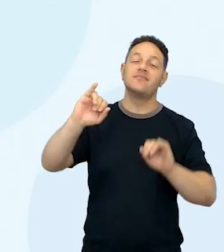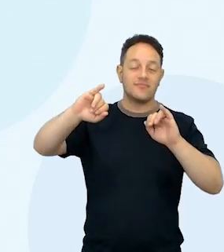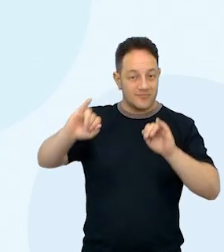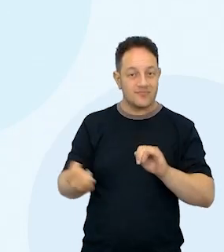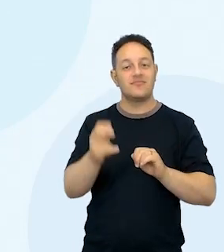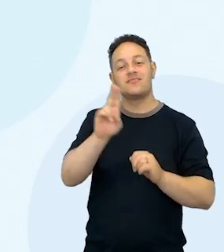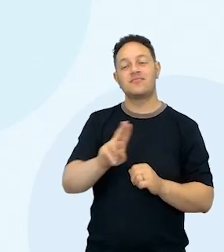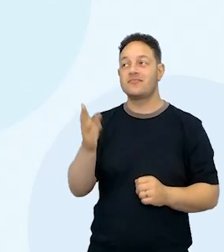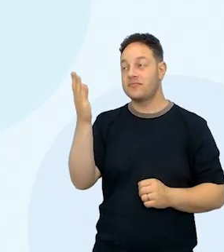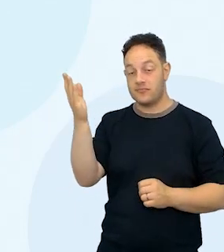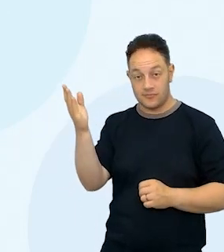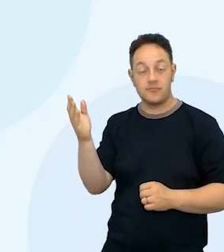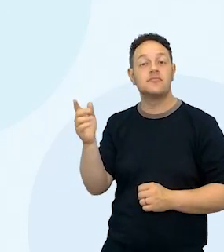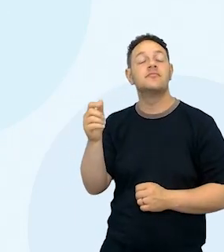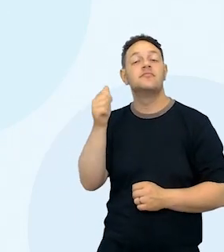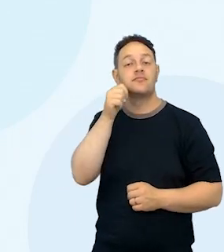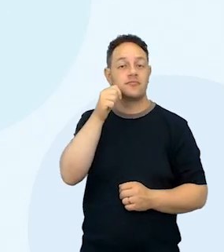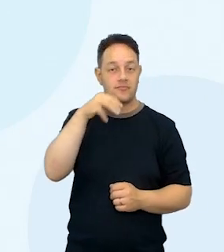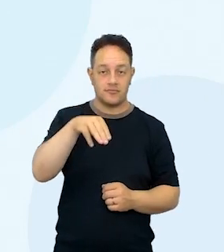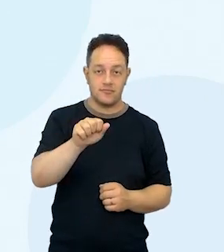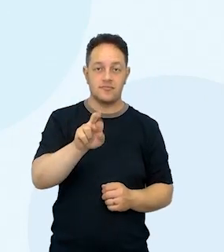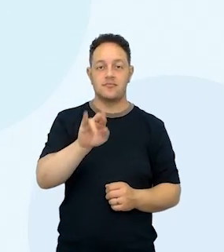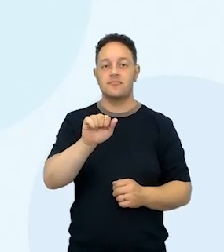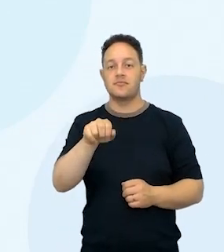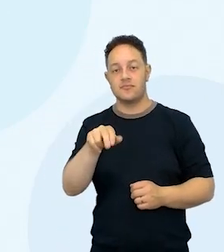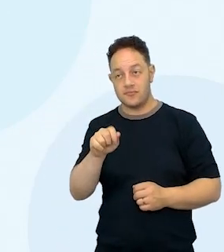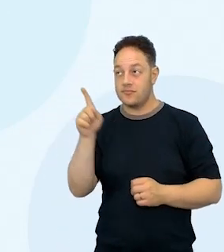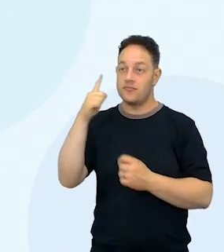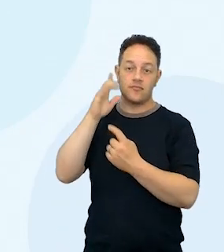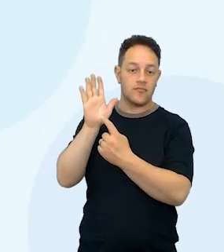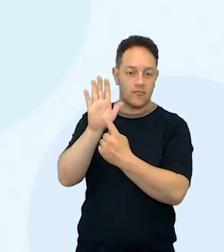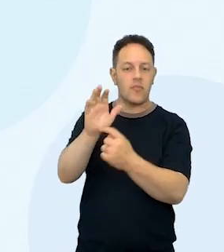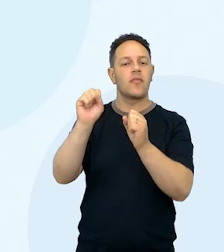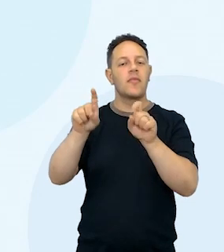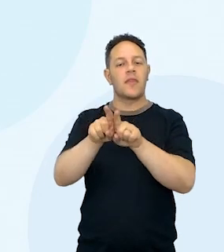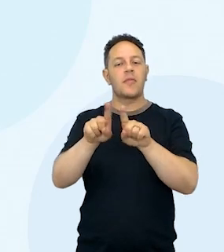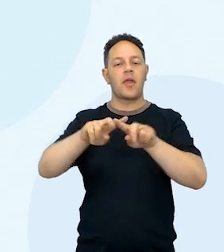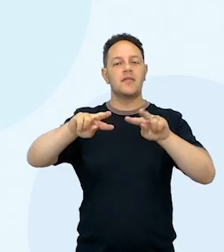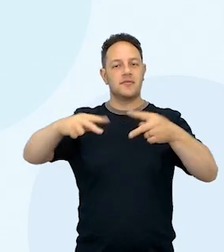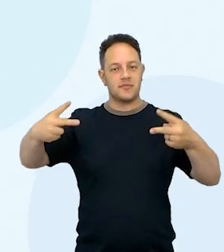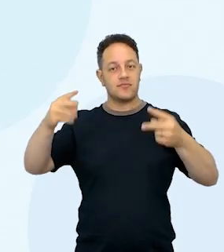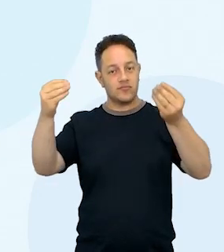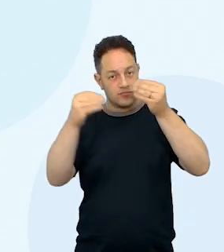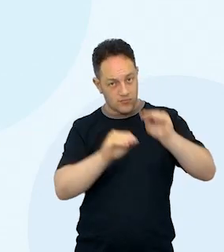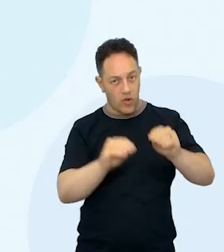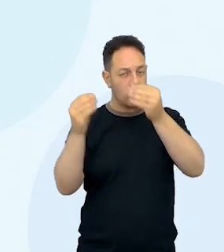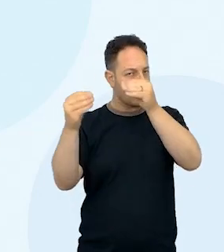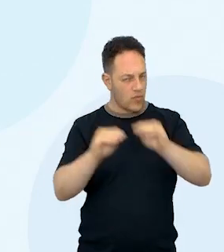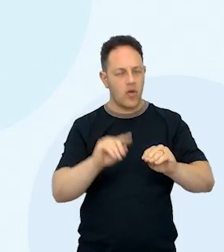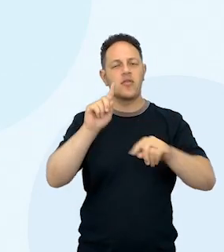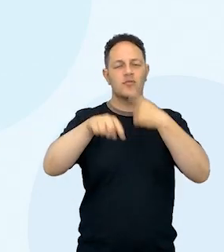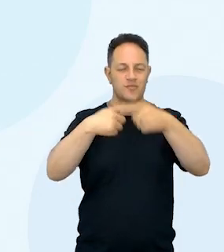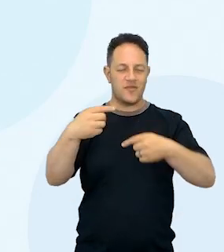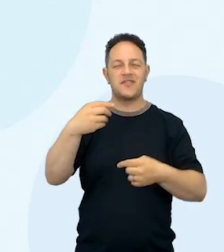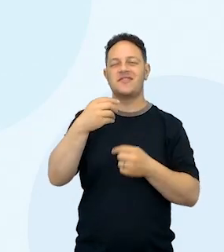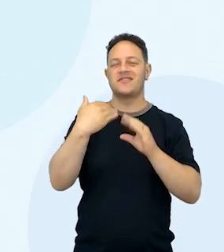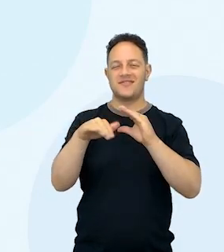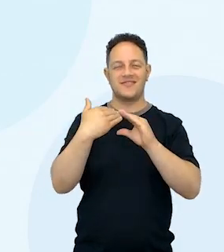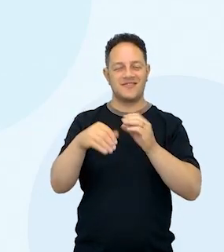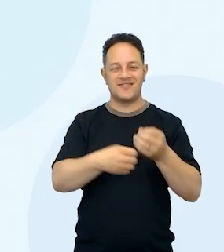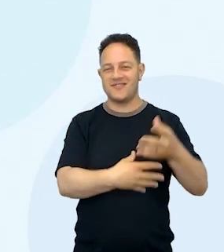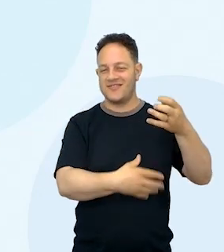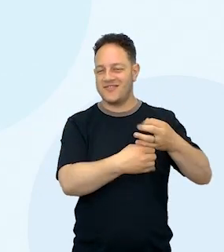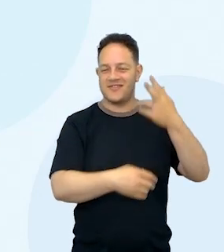utilizados. E essas que a Mariana mostrou, né, Mari? A gente pode colocar no chat para ficar mais rápido aí também. Pode a gente ser. Eu coloco, a Mari coloca. Vamos, segue